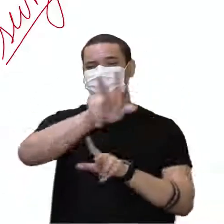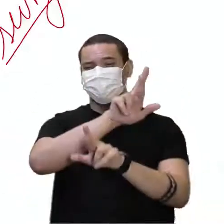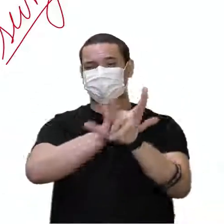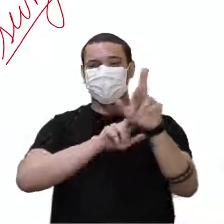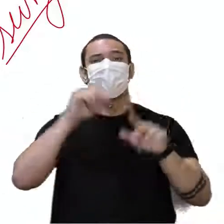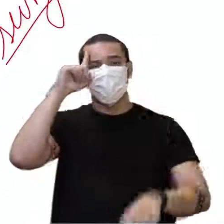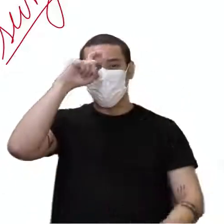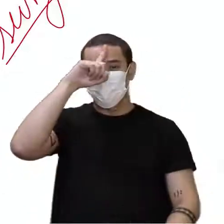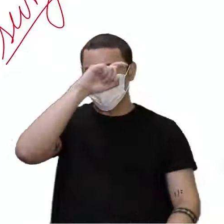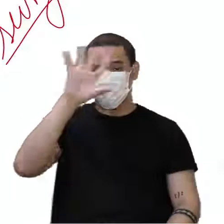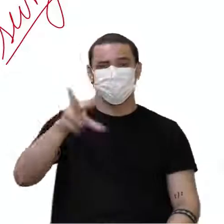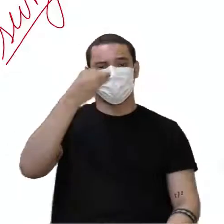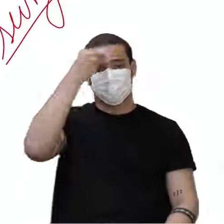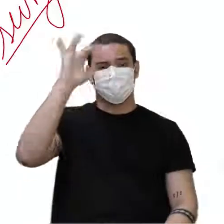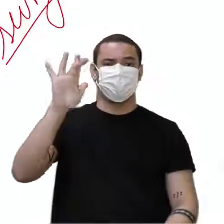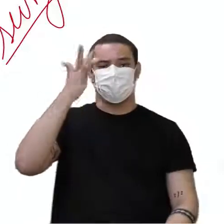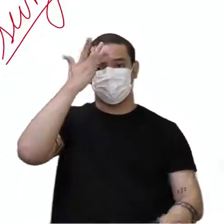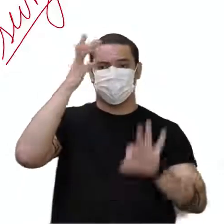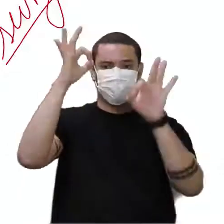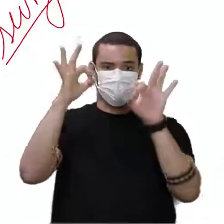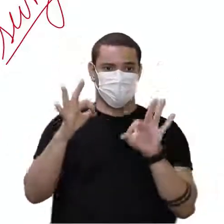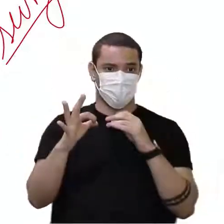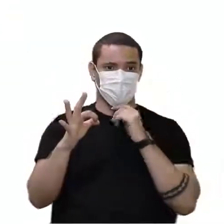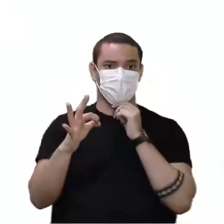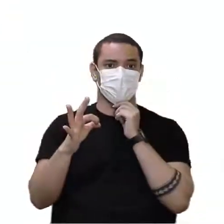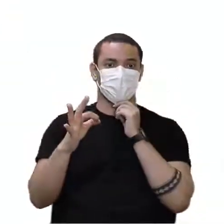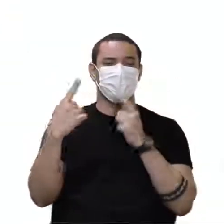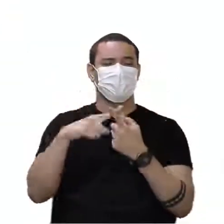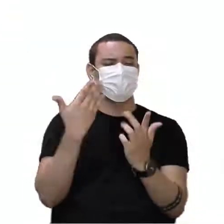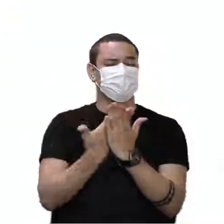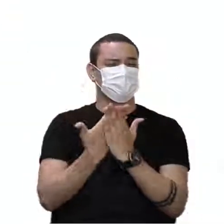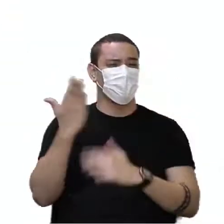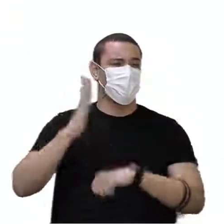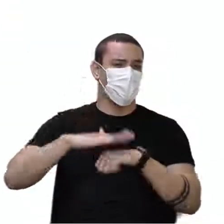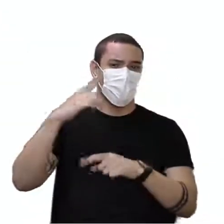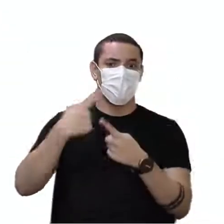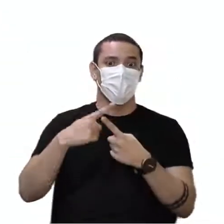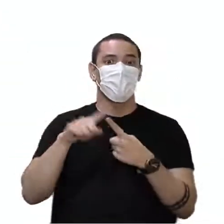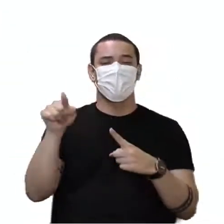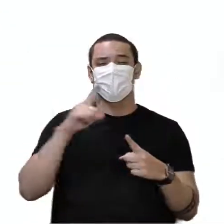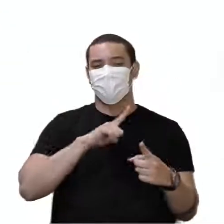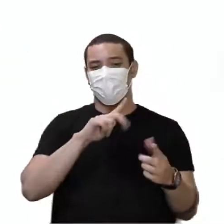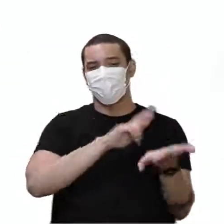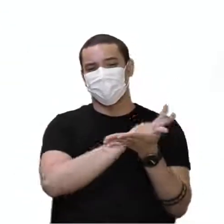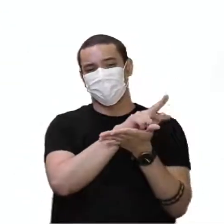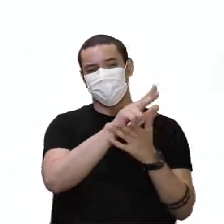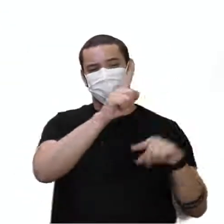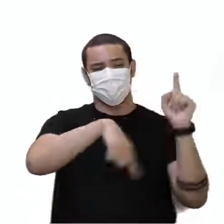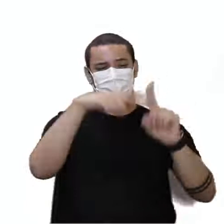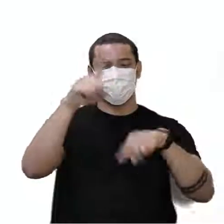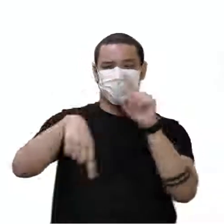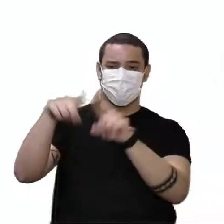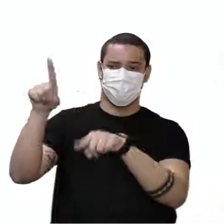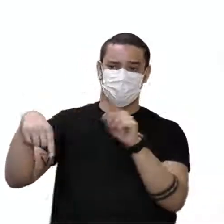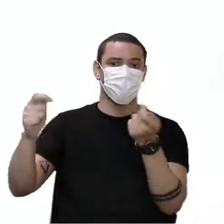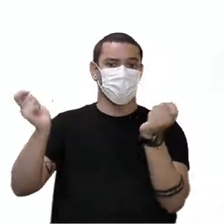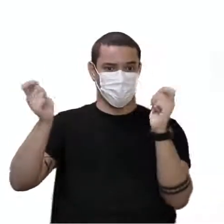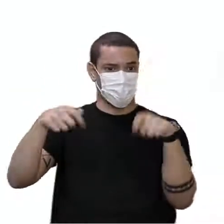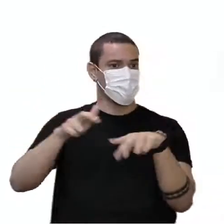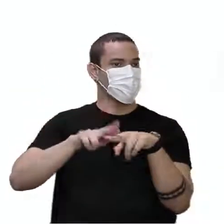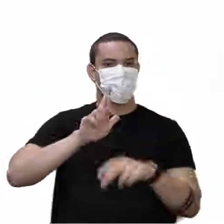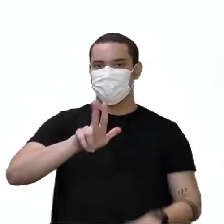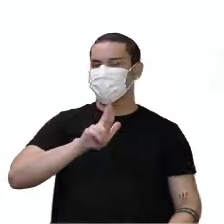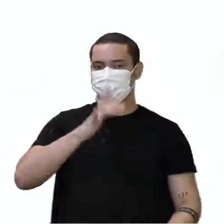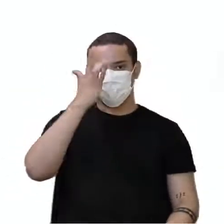difíceis de memorizar, certo? Só de olhar uma vez assim, não dá não. Você tem que ir atrás deles, tá bom? Porque não é fácil aprender